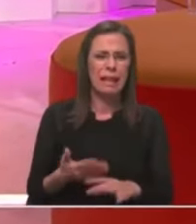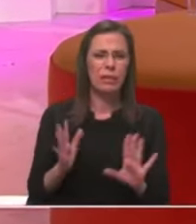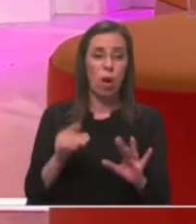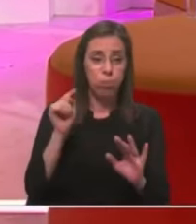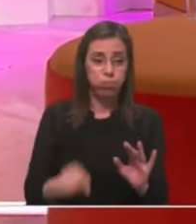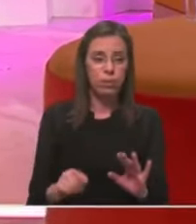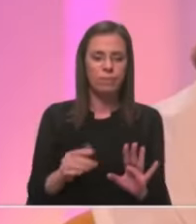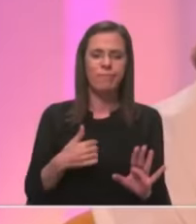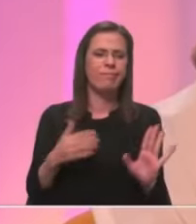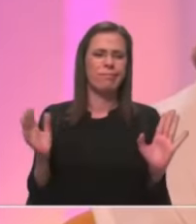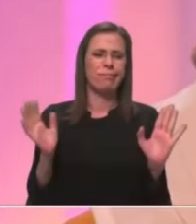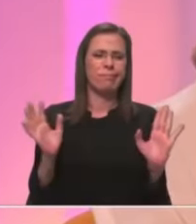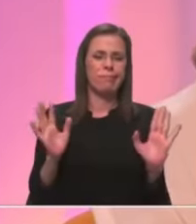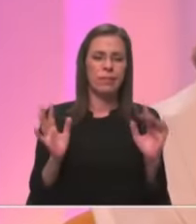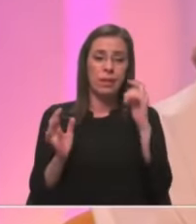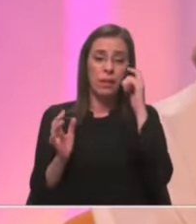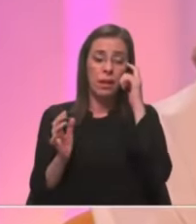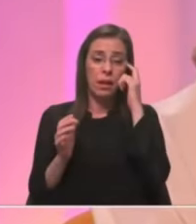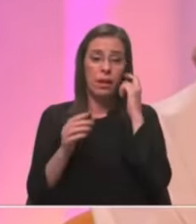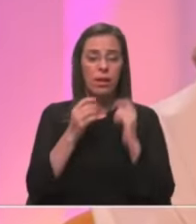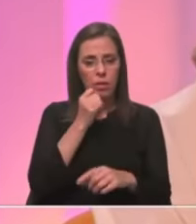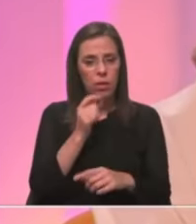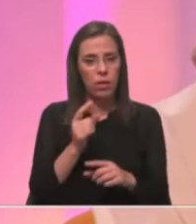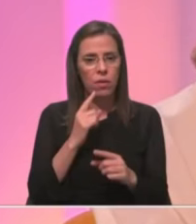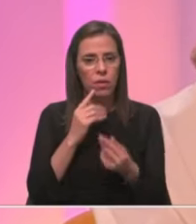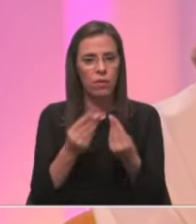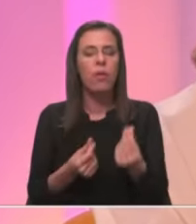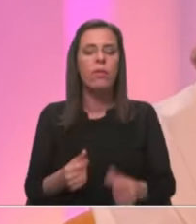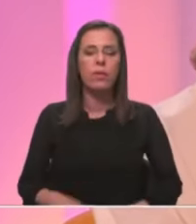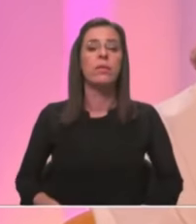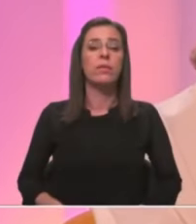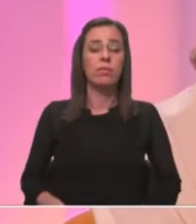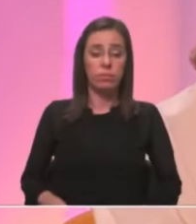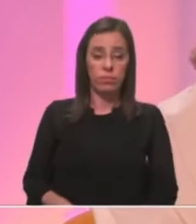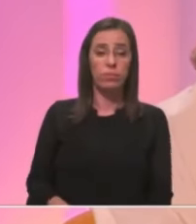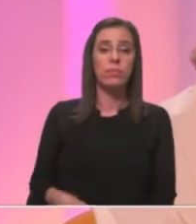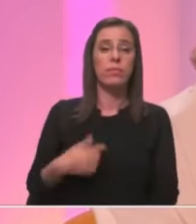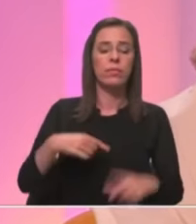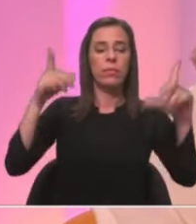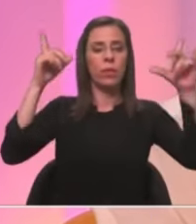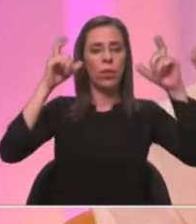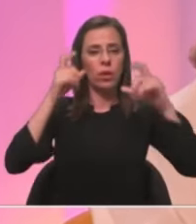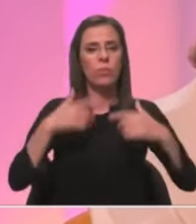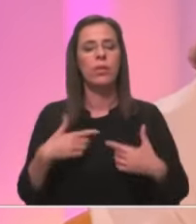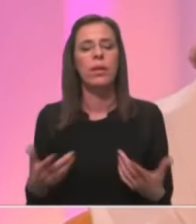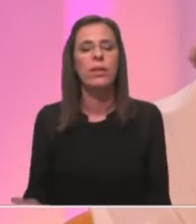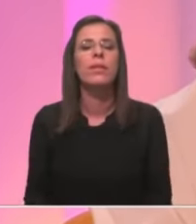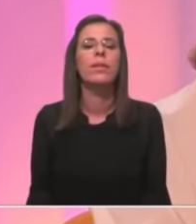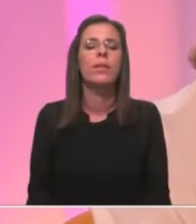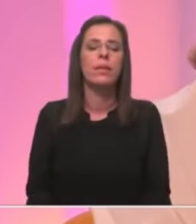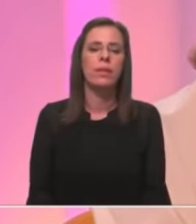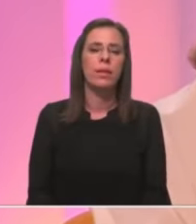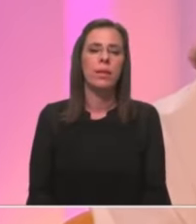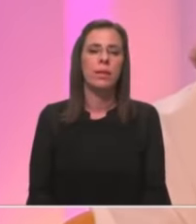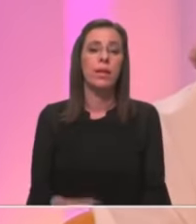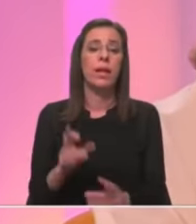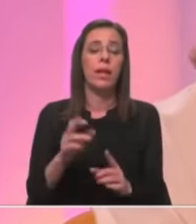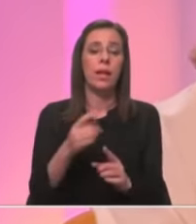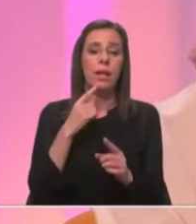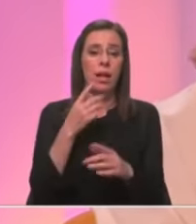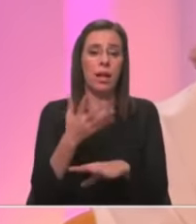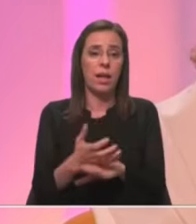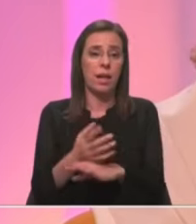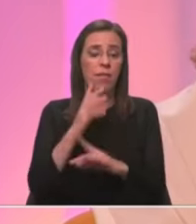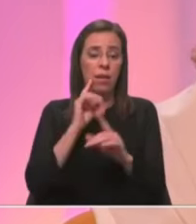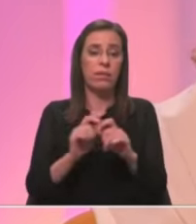logo eh houve logo alusões a isso houve houve quando íamos tirar fotografias eh em que o Ricardo isso está